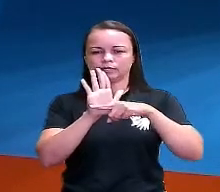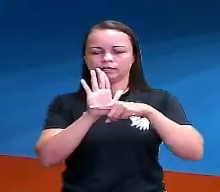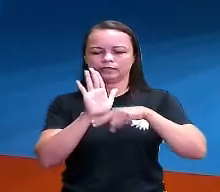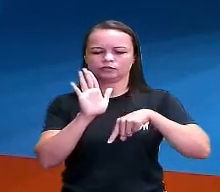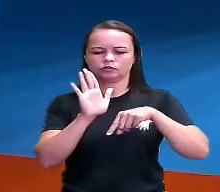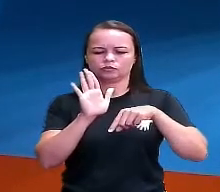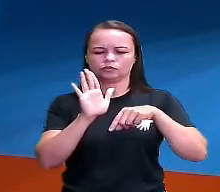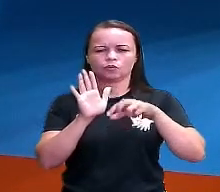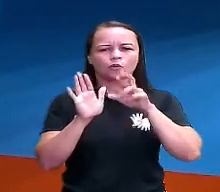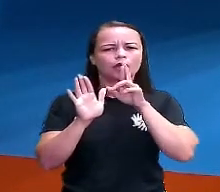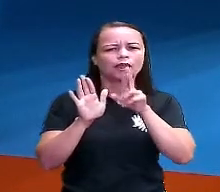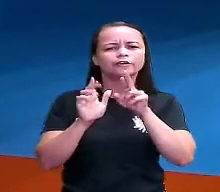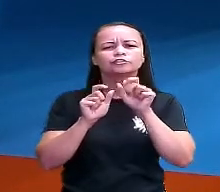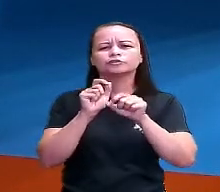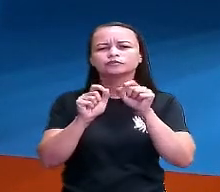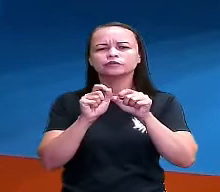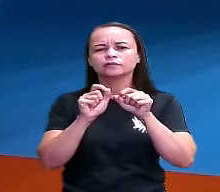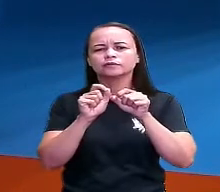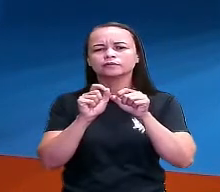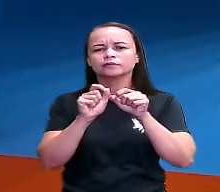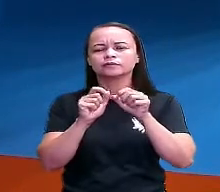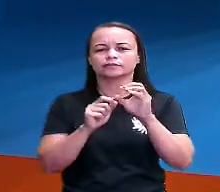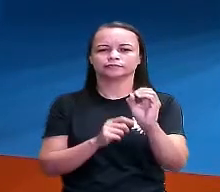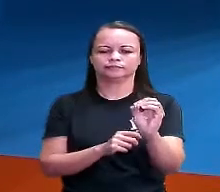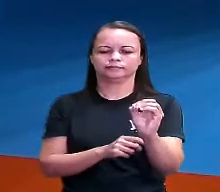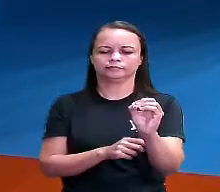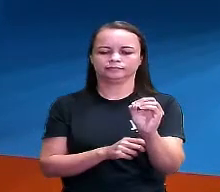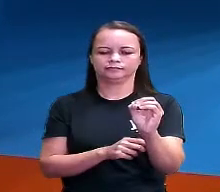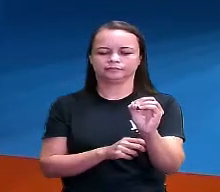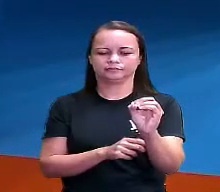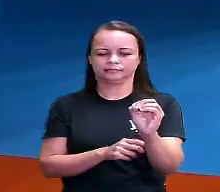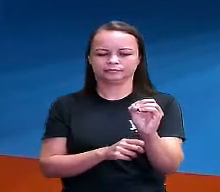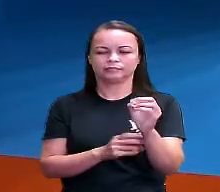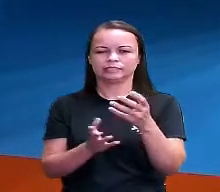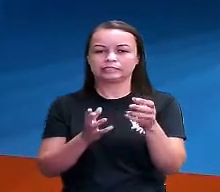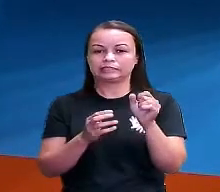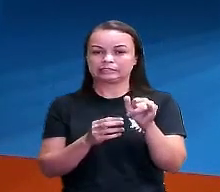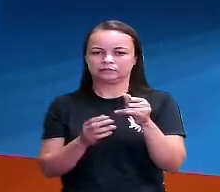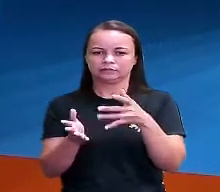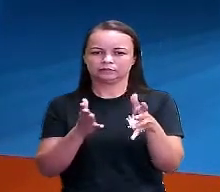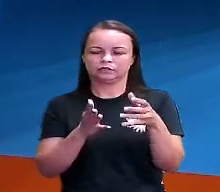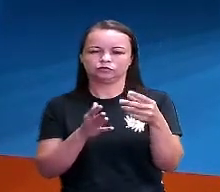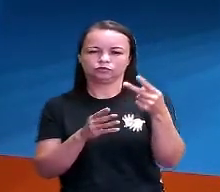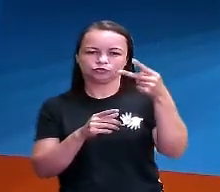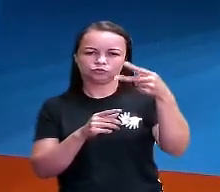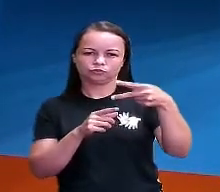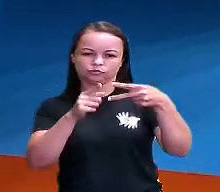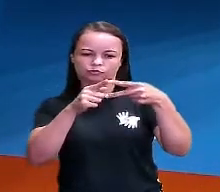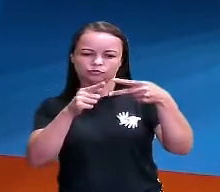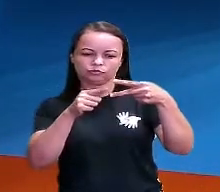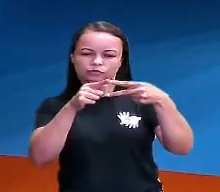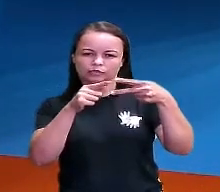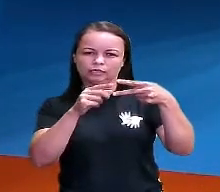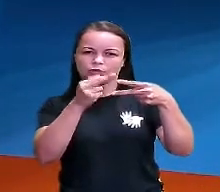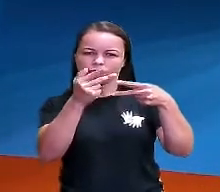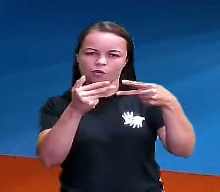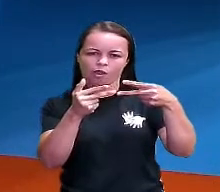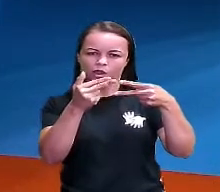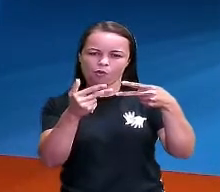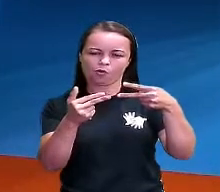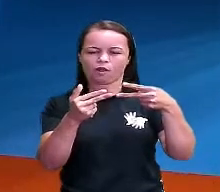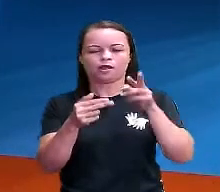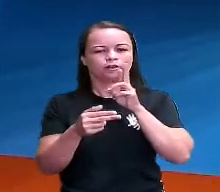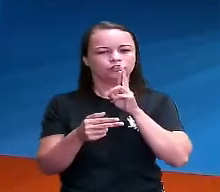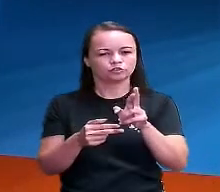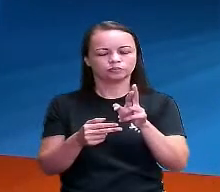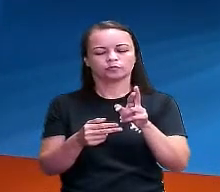vai ser 0. Se eu tenho os dois termos iguais, a resposta é 0, né?